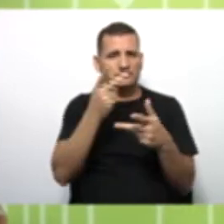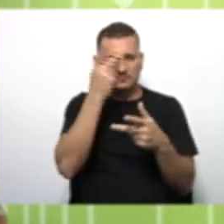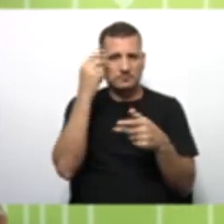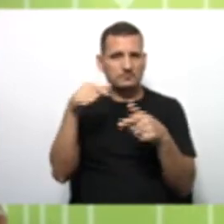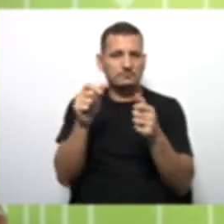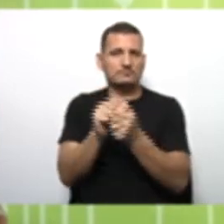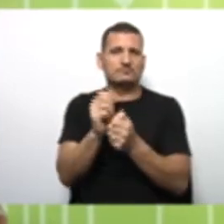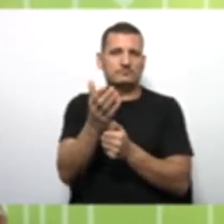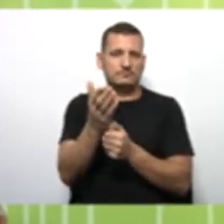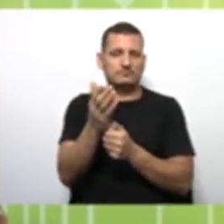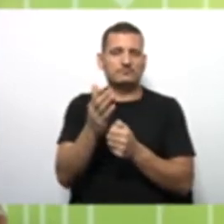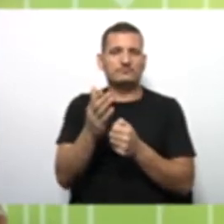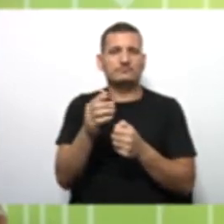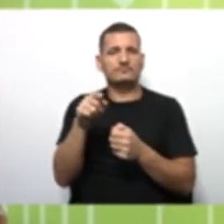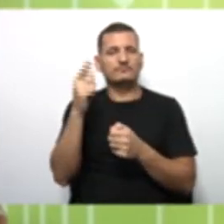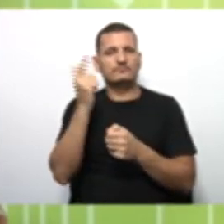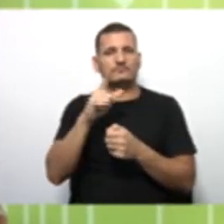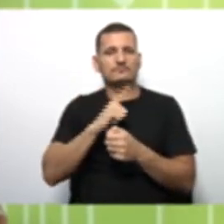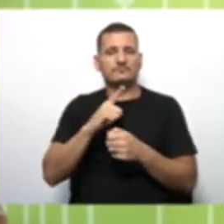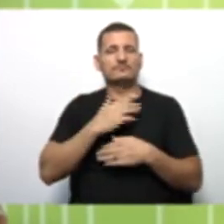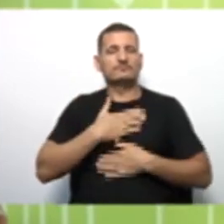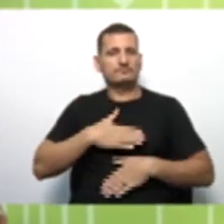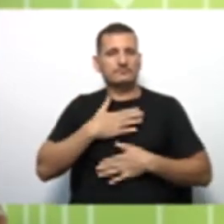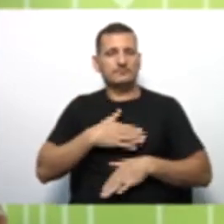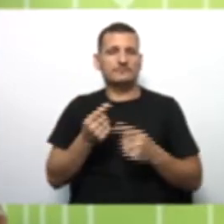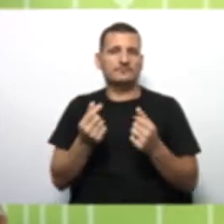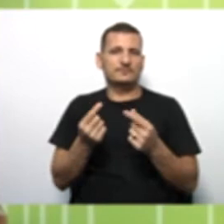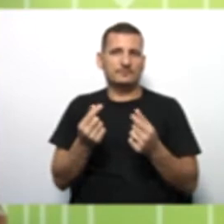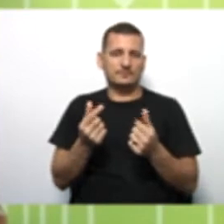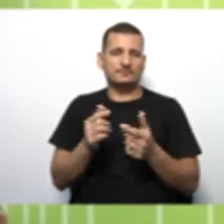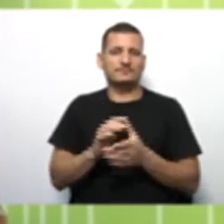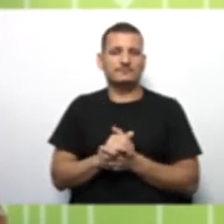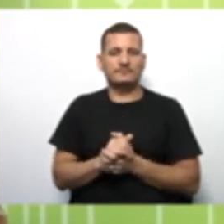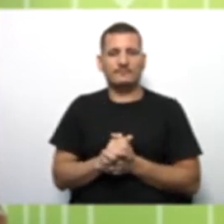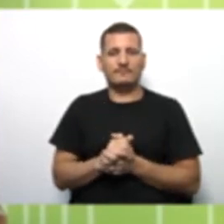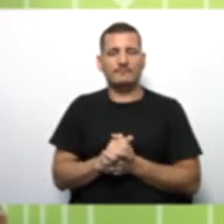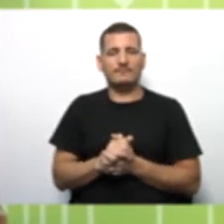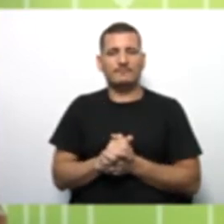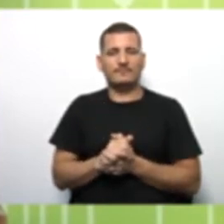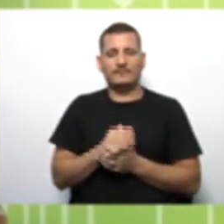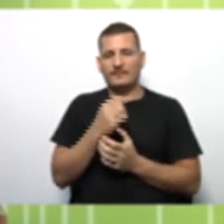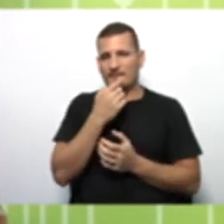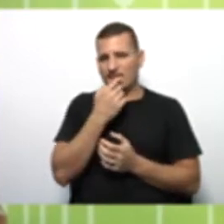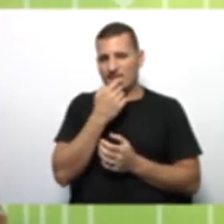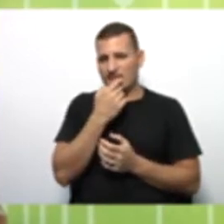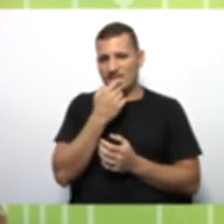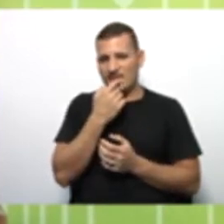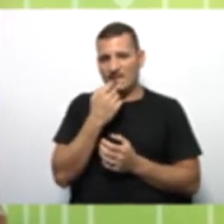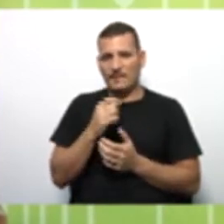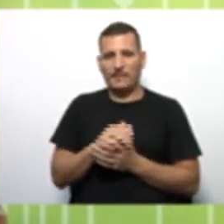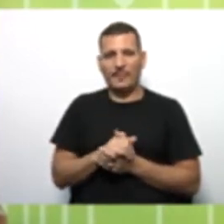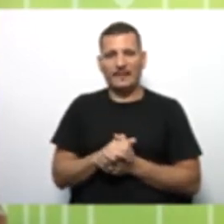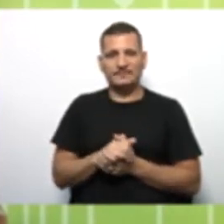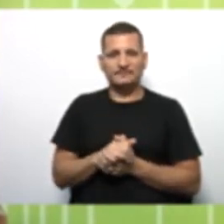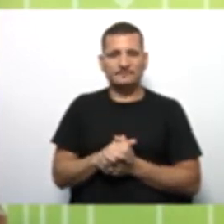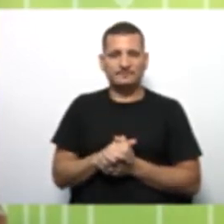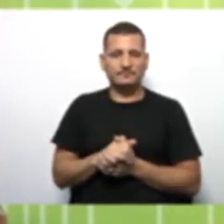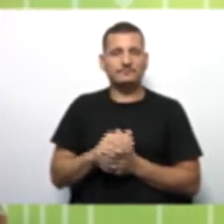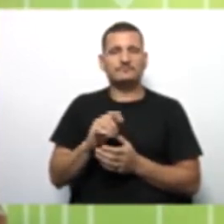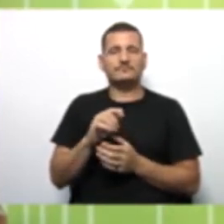uma incerteza, né? Mas eu tenho como me livrar disso fazendo um seguro, né, para minha plantação. Pode fazer o seguro. Então,